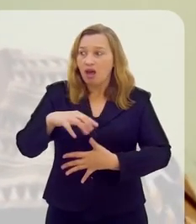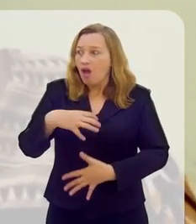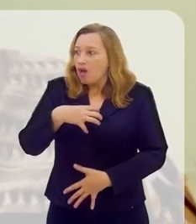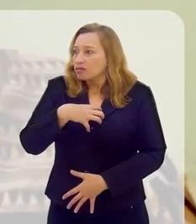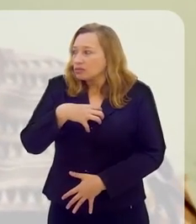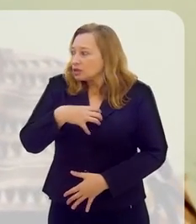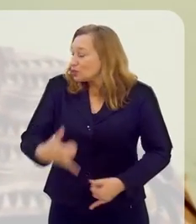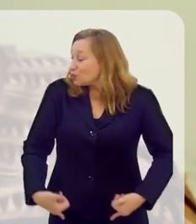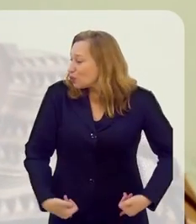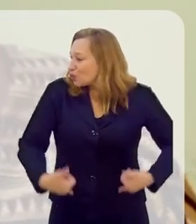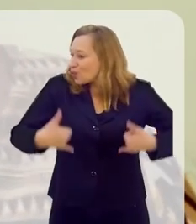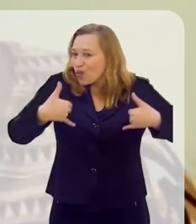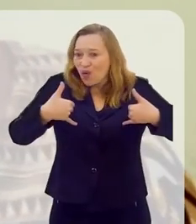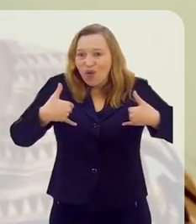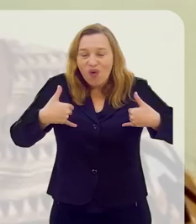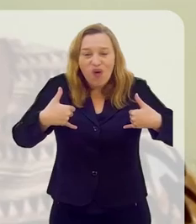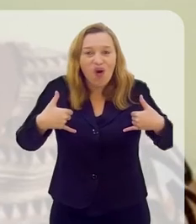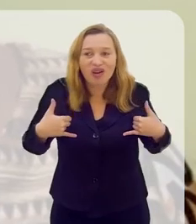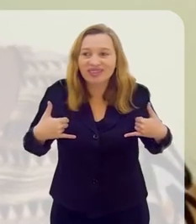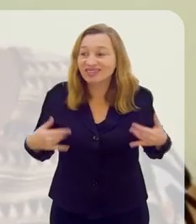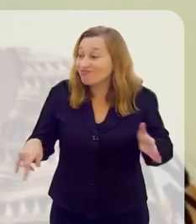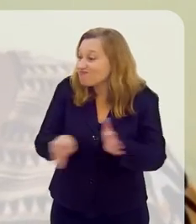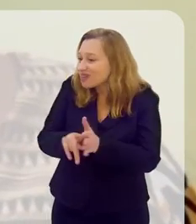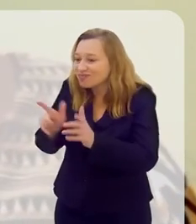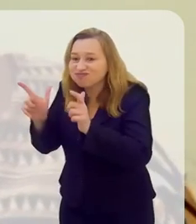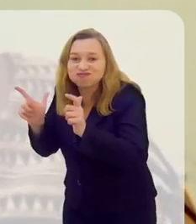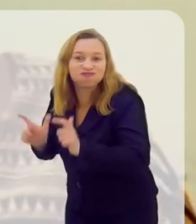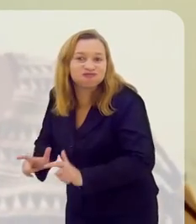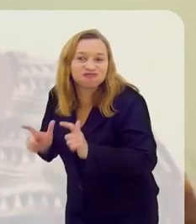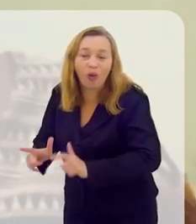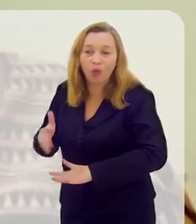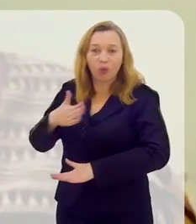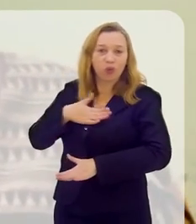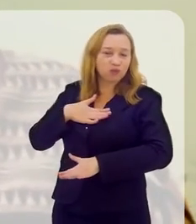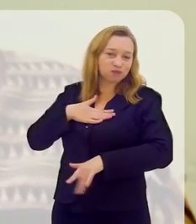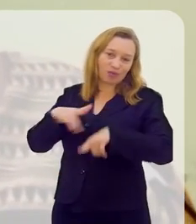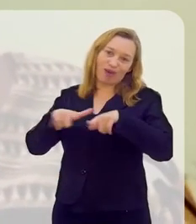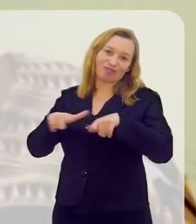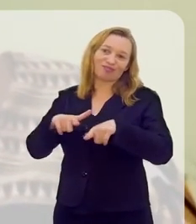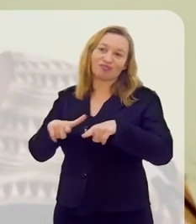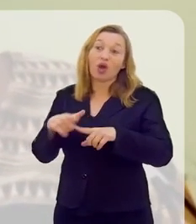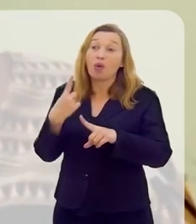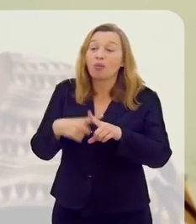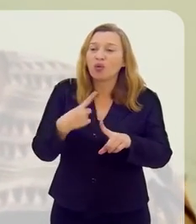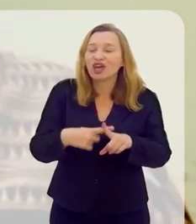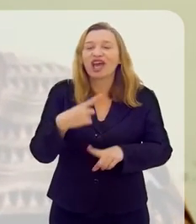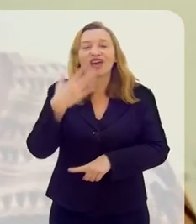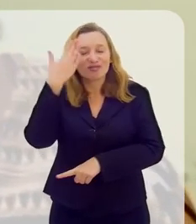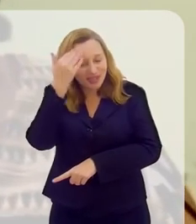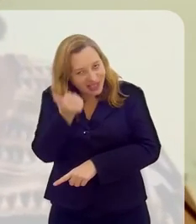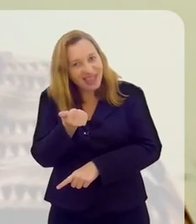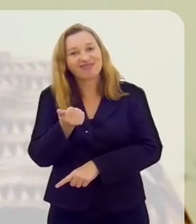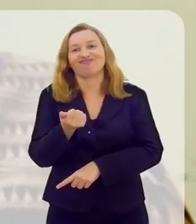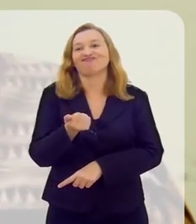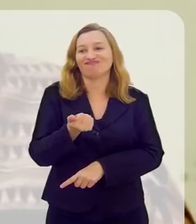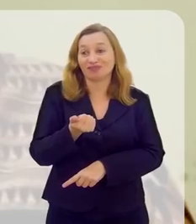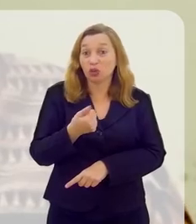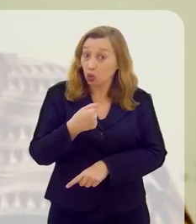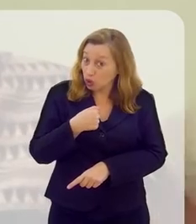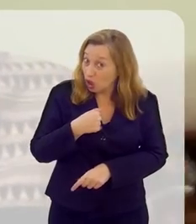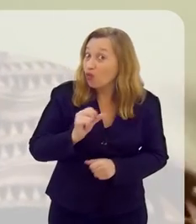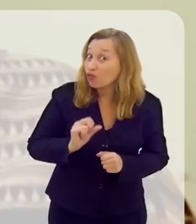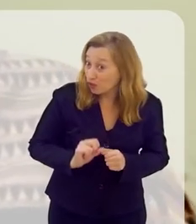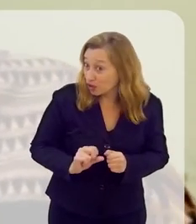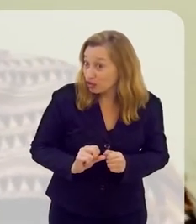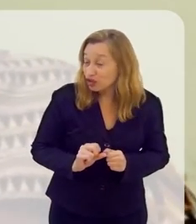sinto muito orgulhosa de estar ali, orgulhosa do meu trabalho, né? Porque só eu sei o